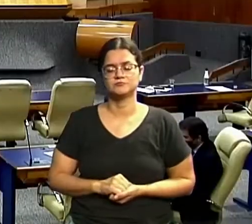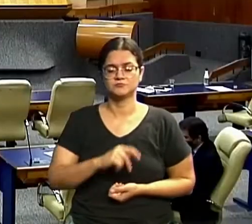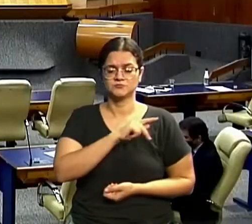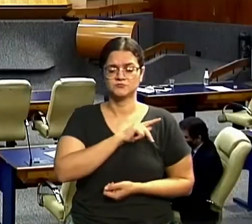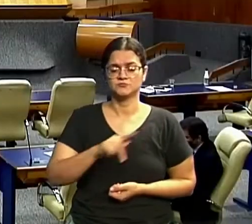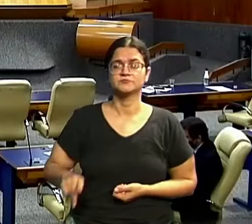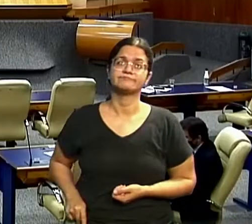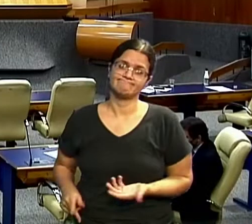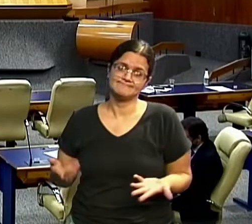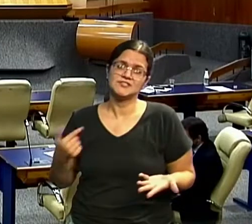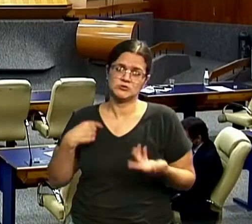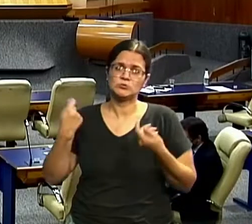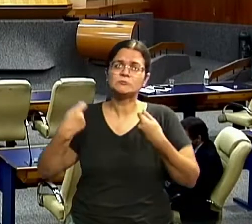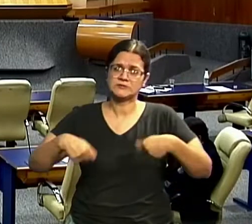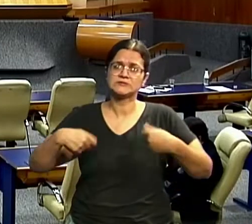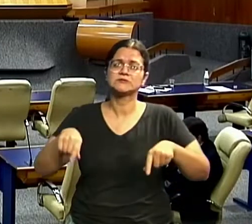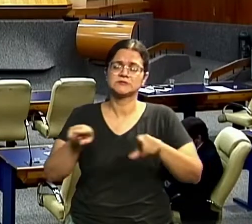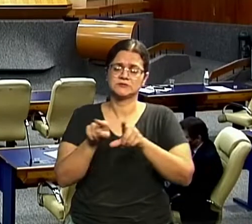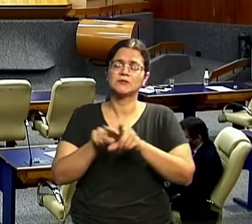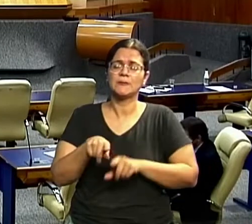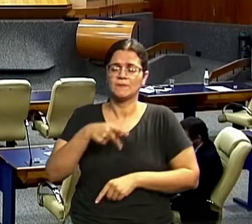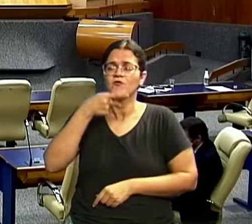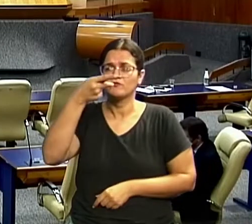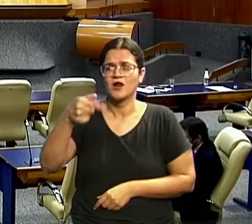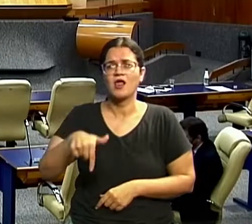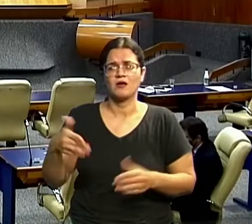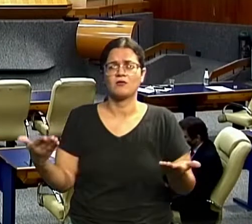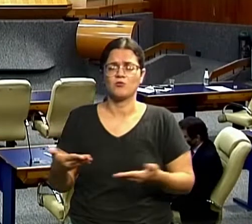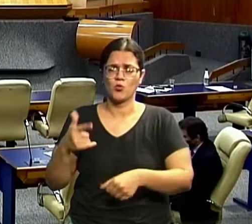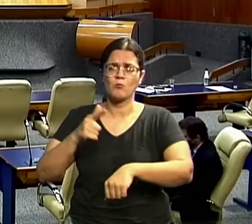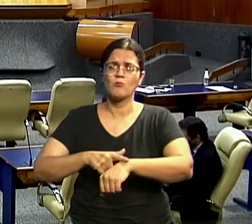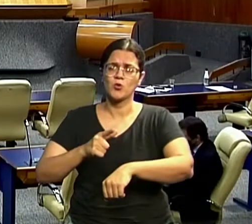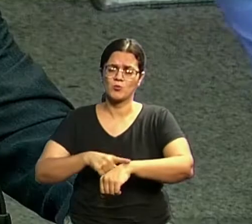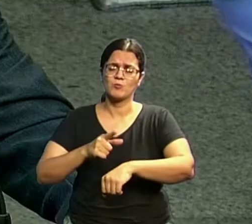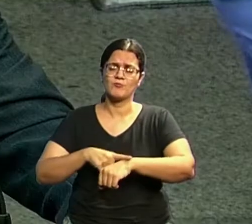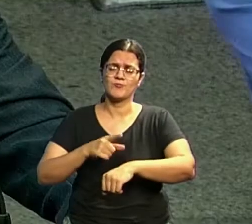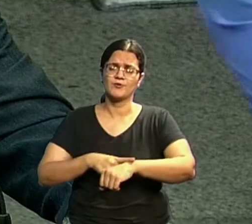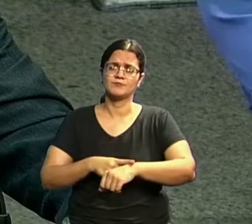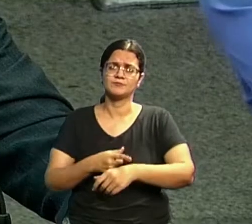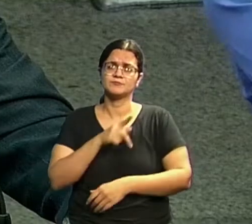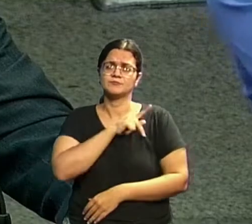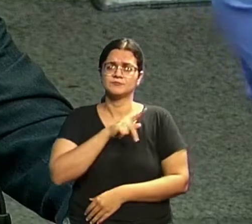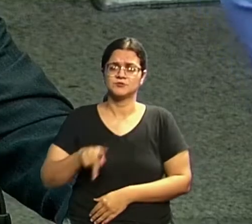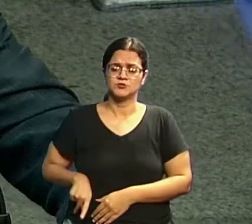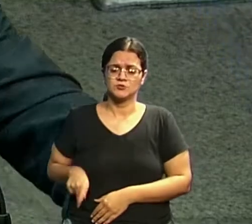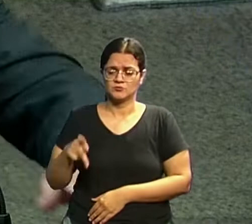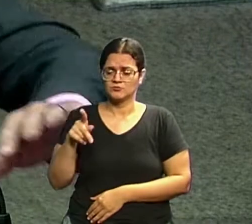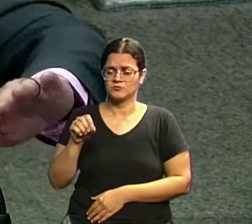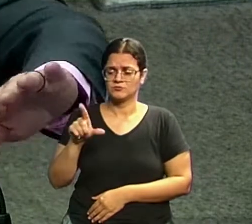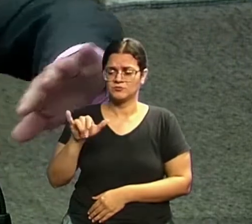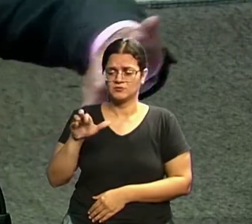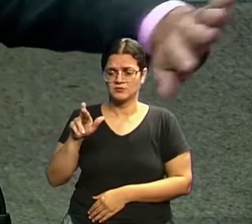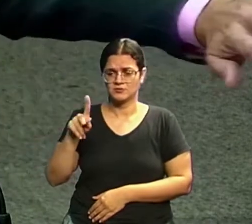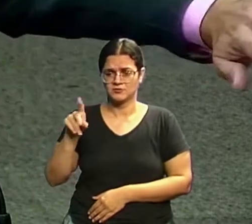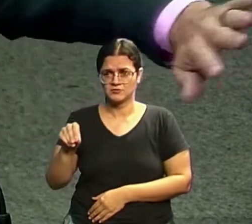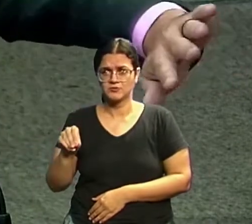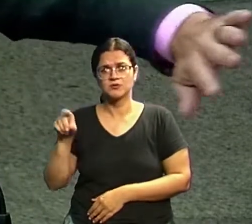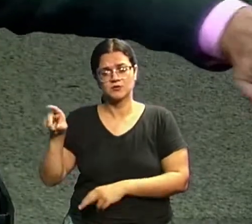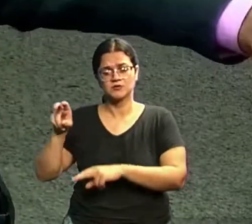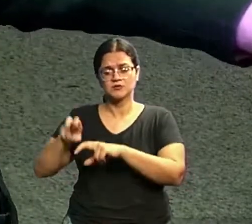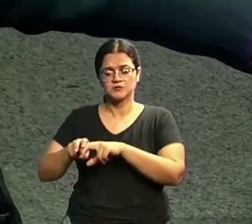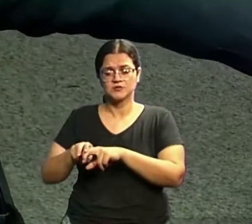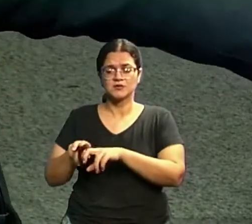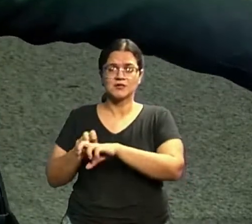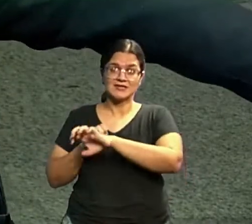Senhor presidente, eu não poderia deixar também de pronunciar nesse momento. Presidente Policarpo, por favor, chegue à esquerda,